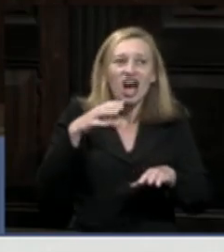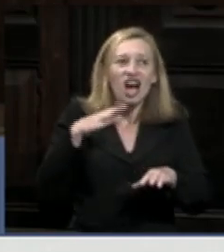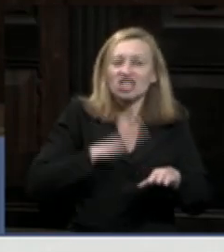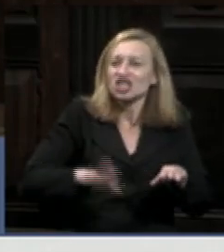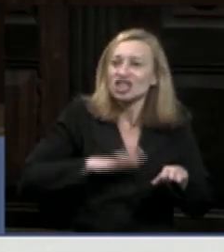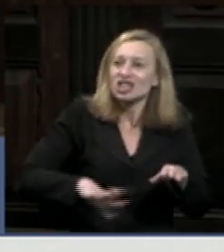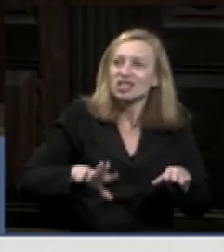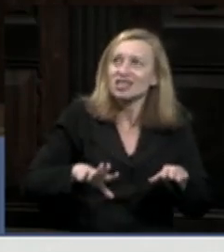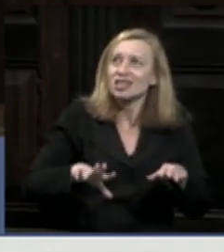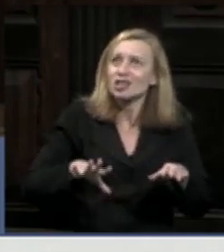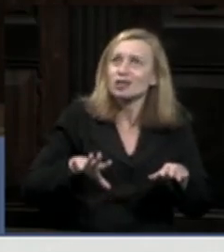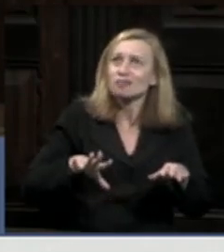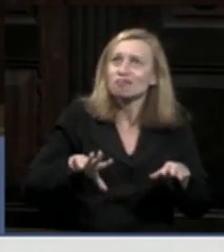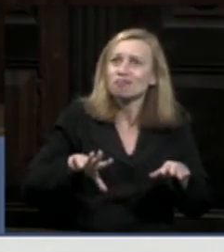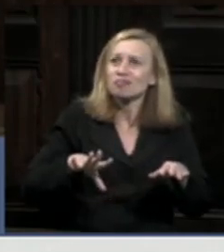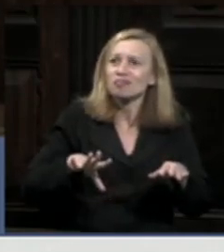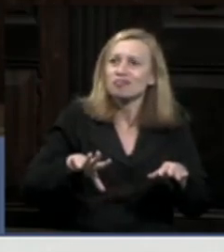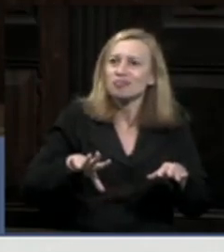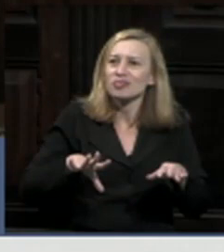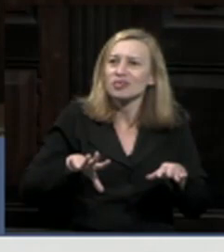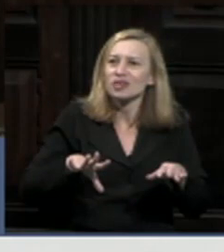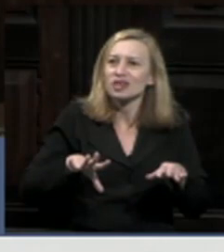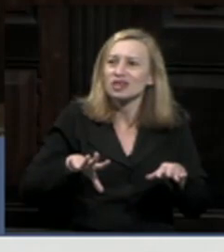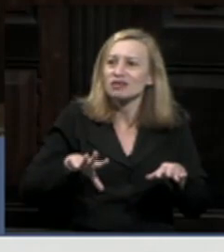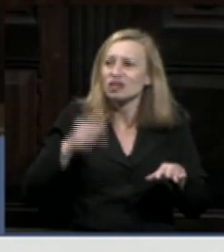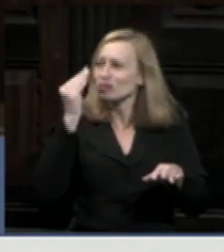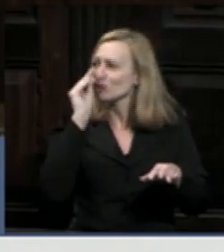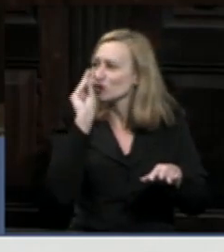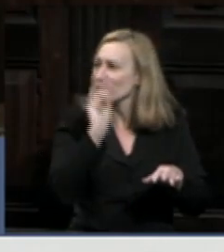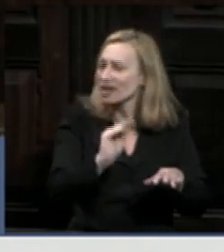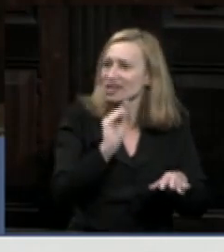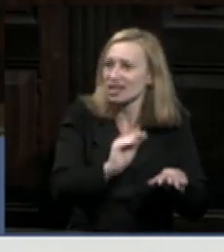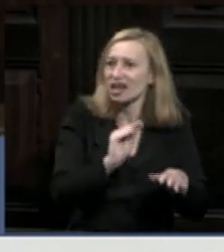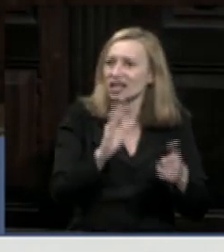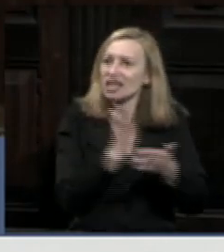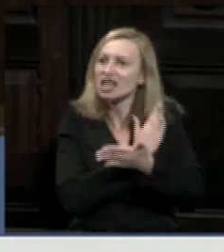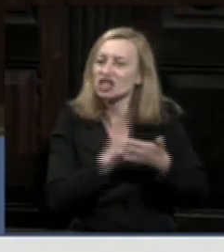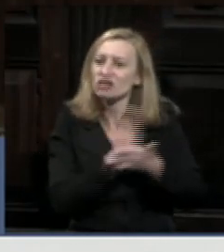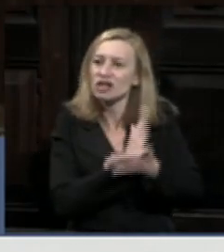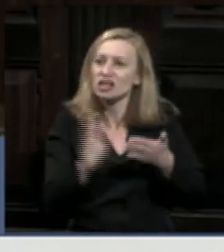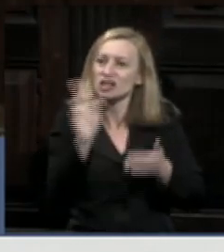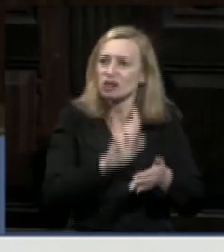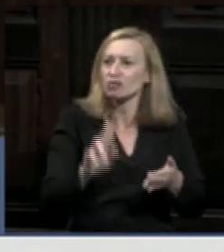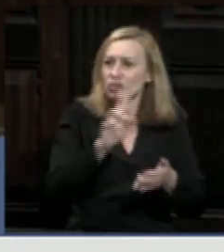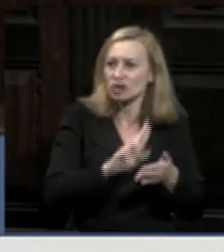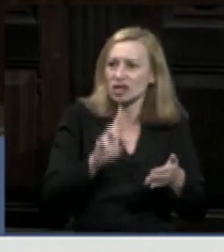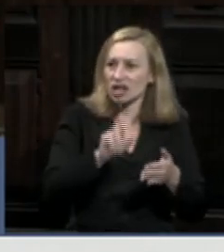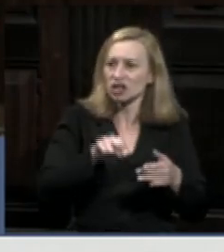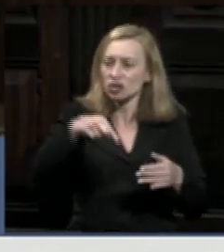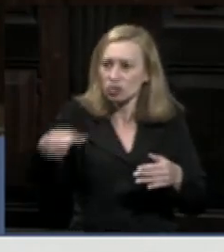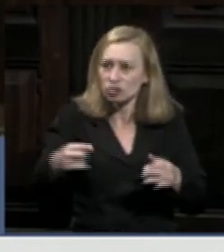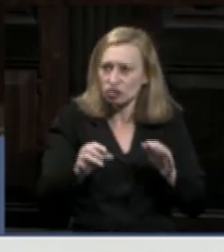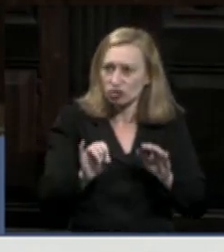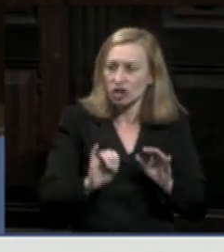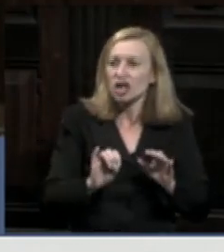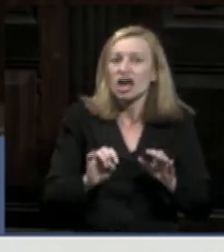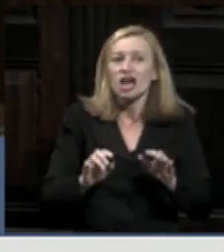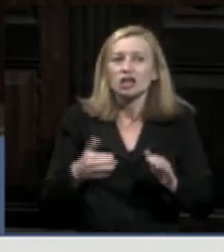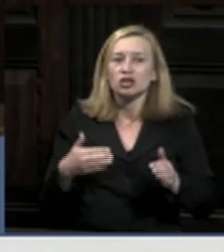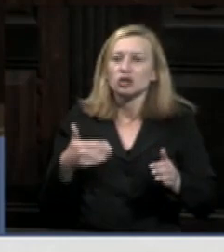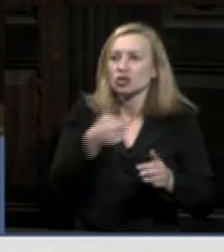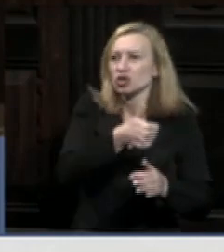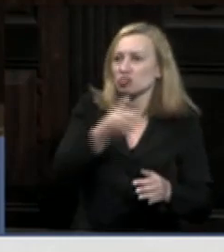ficam relegados abandonadas e muitas vezes são usadas covardemente então desde 2006